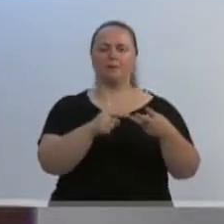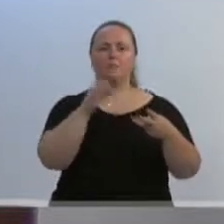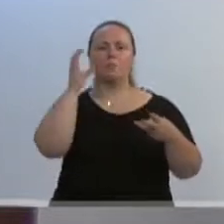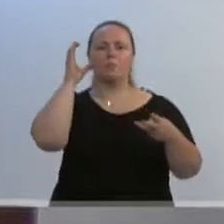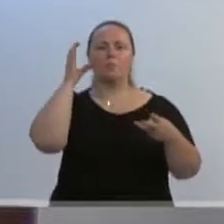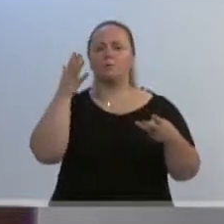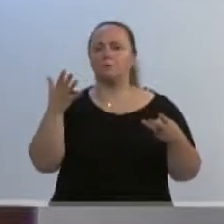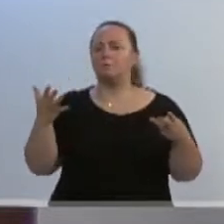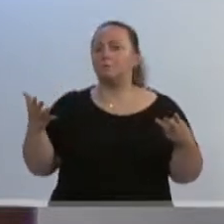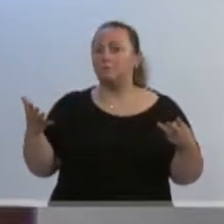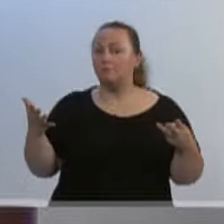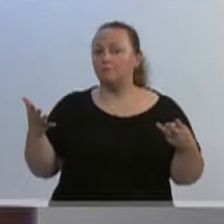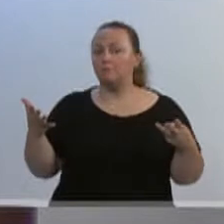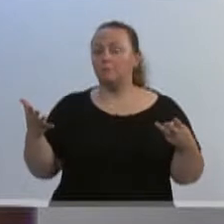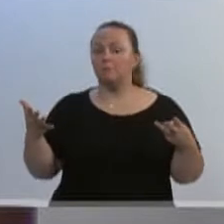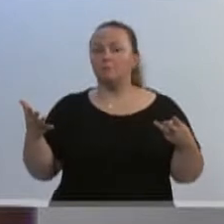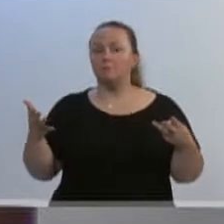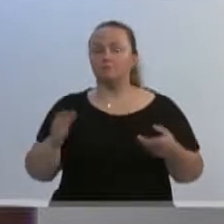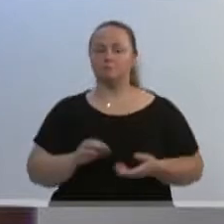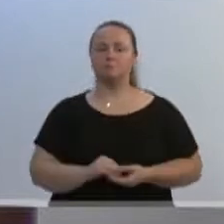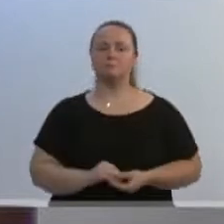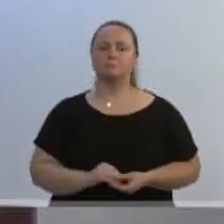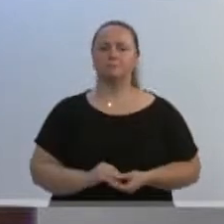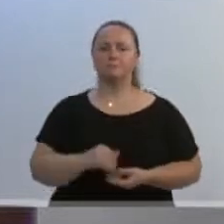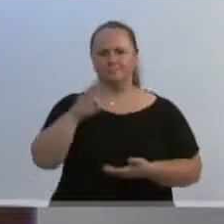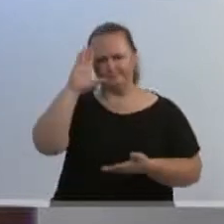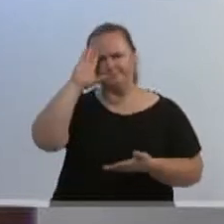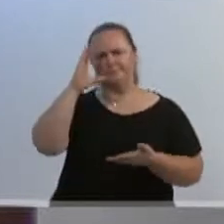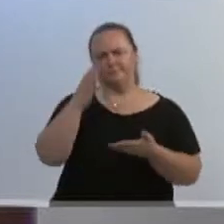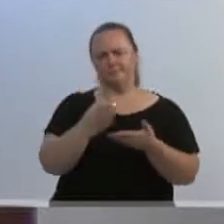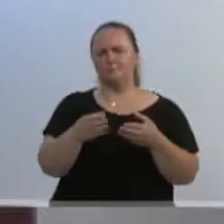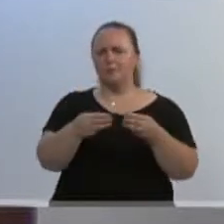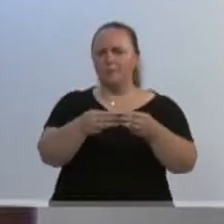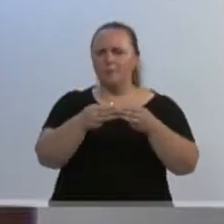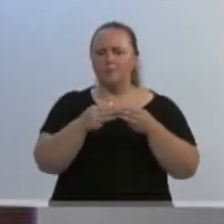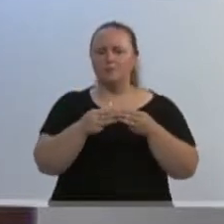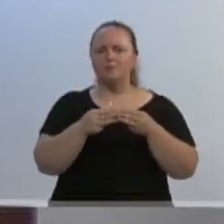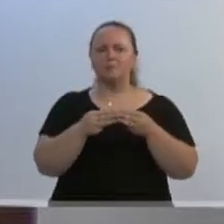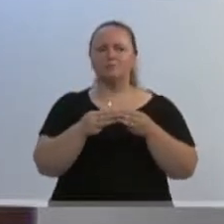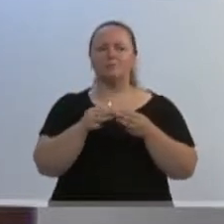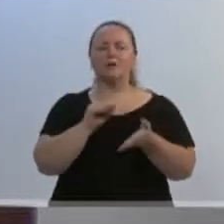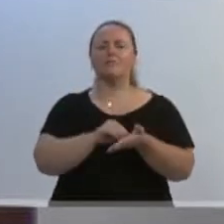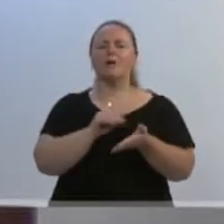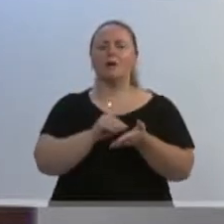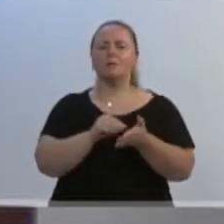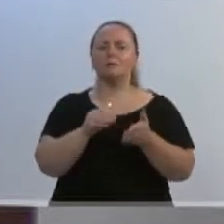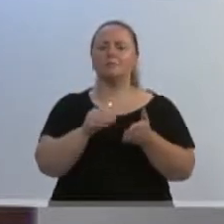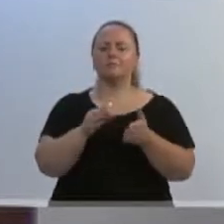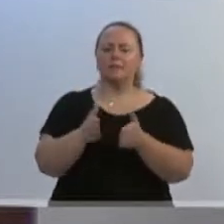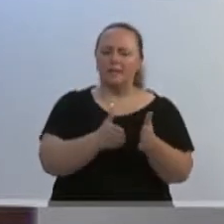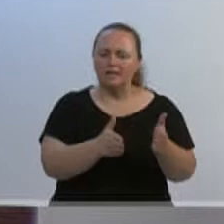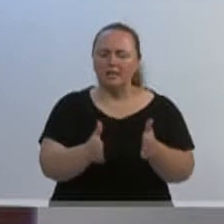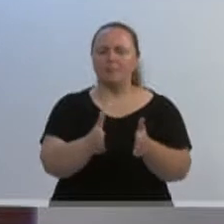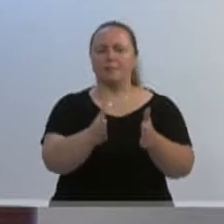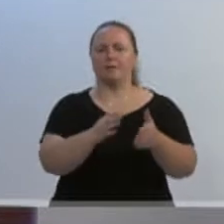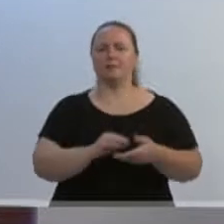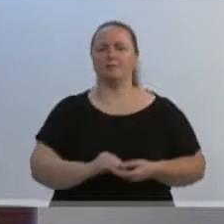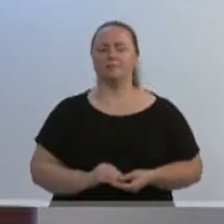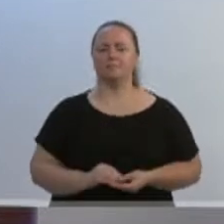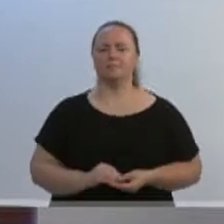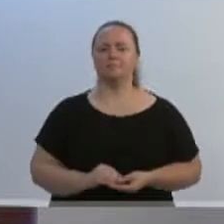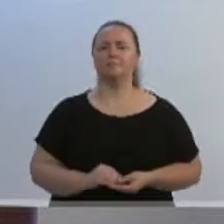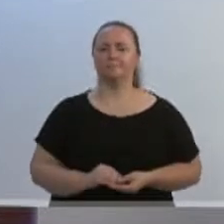se abster. Eu acredito que essas moções são muito mal encaminhadas. E houve um encaminhamento